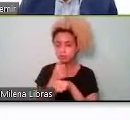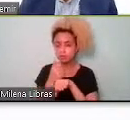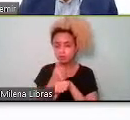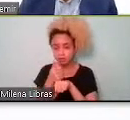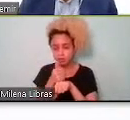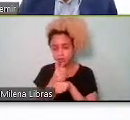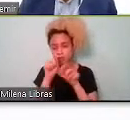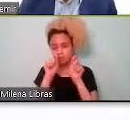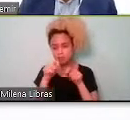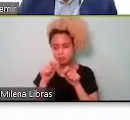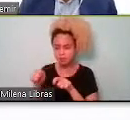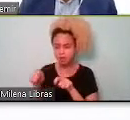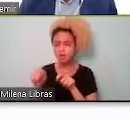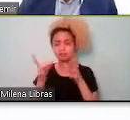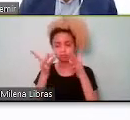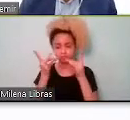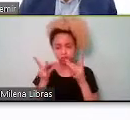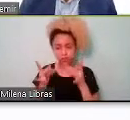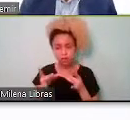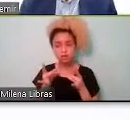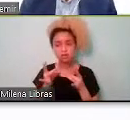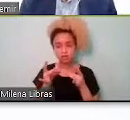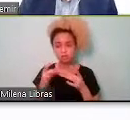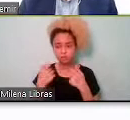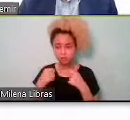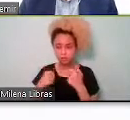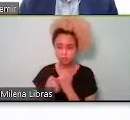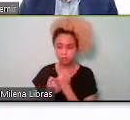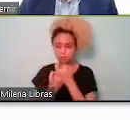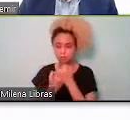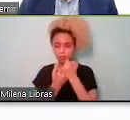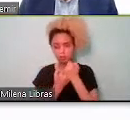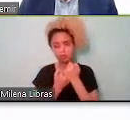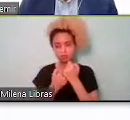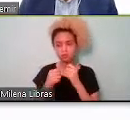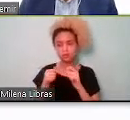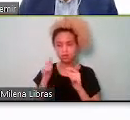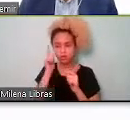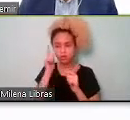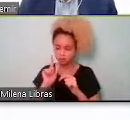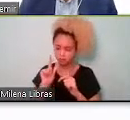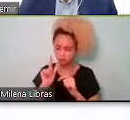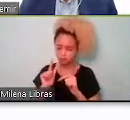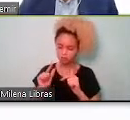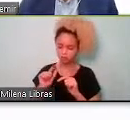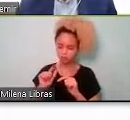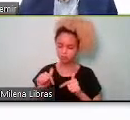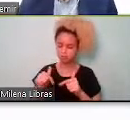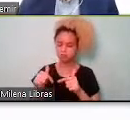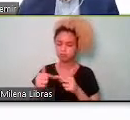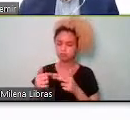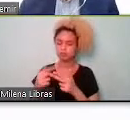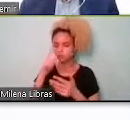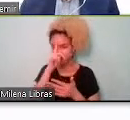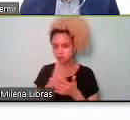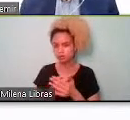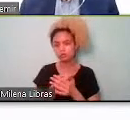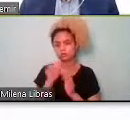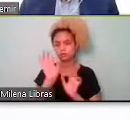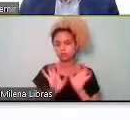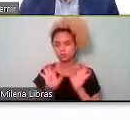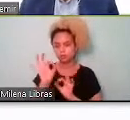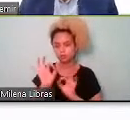São detalhes para dar um suporte ao síndico para a tomada de decisão, fazer um planejamento dessa reforma para